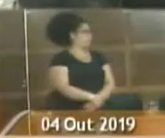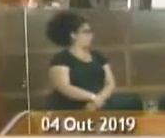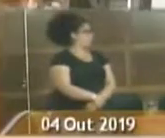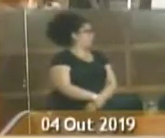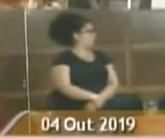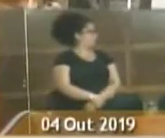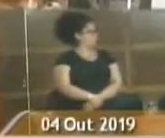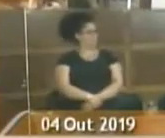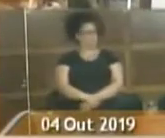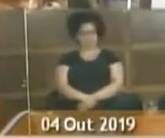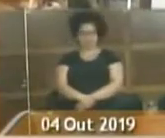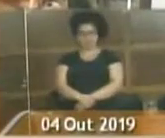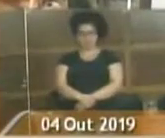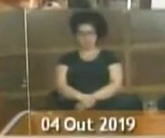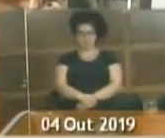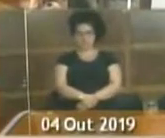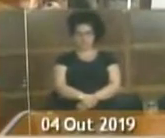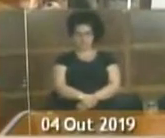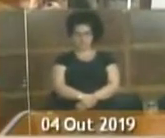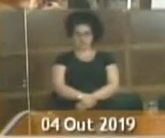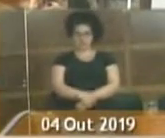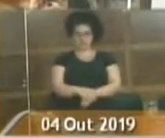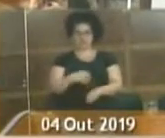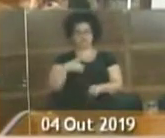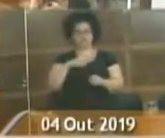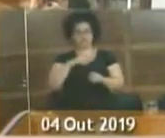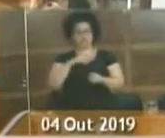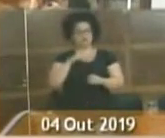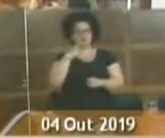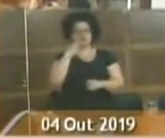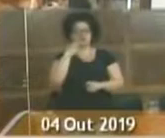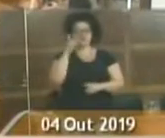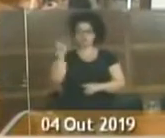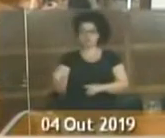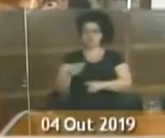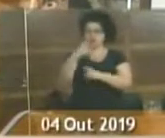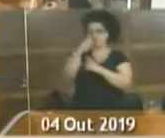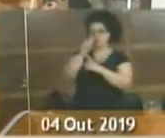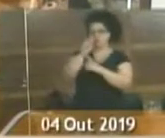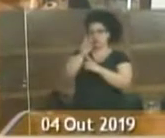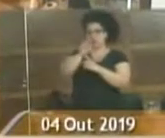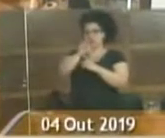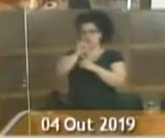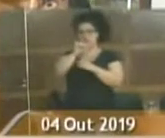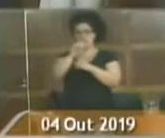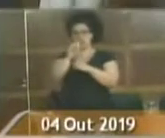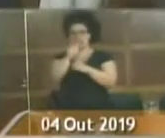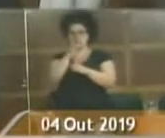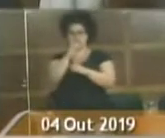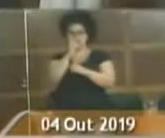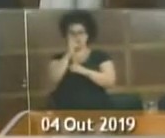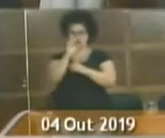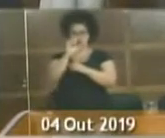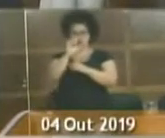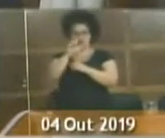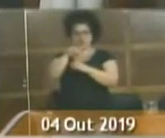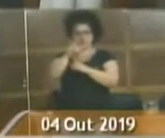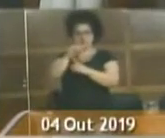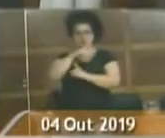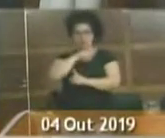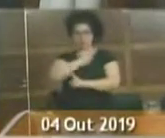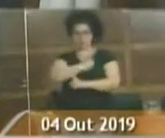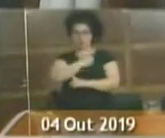cerimonialista. Quero registrar também a presença da Patrícia Helena, tá? Representante do Bem-Estar Animal, que já se encontra com